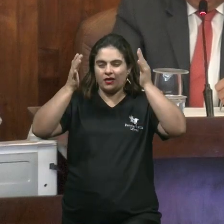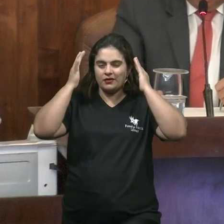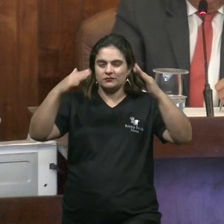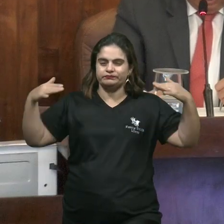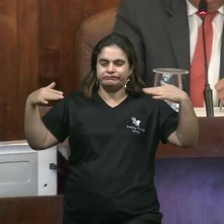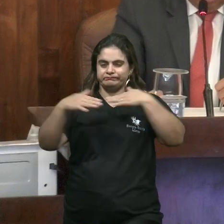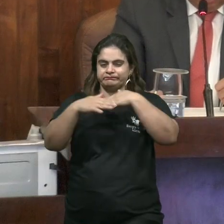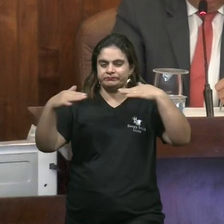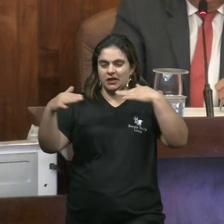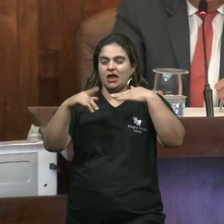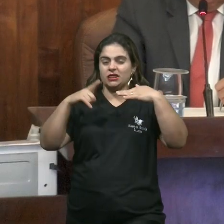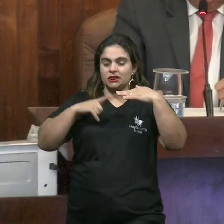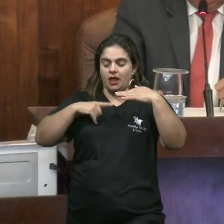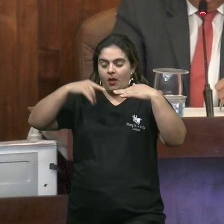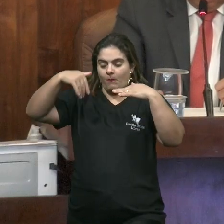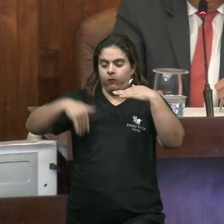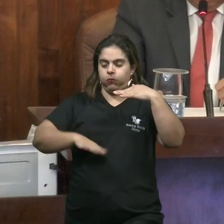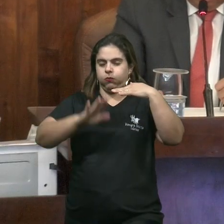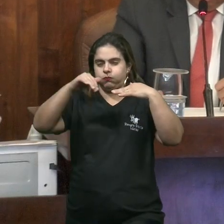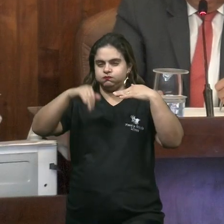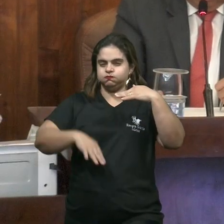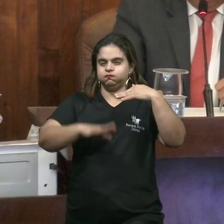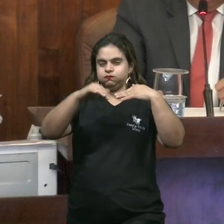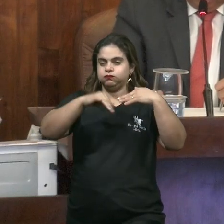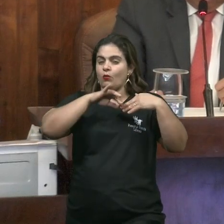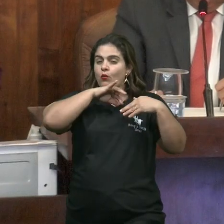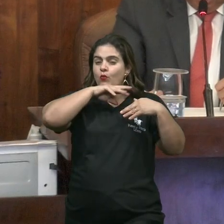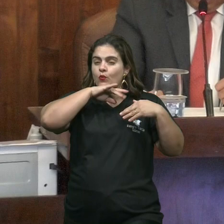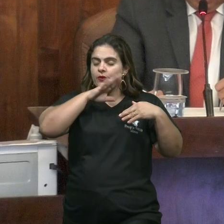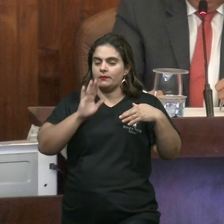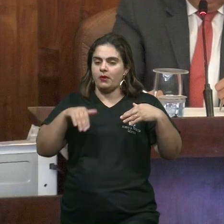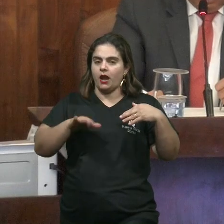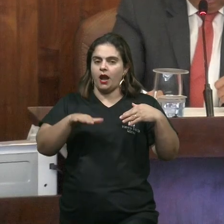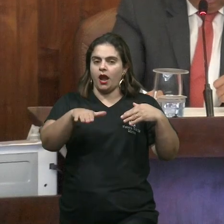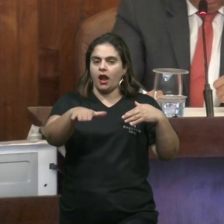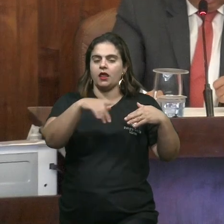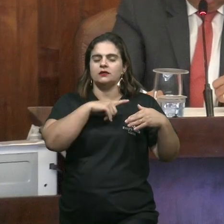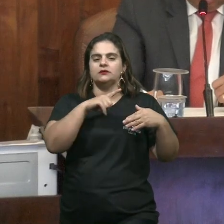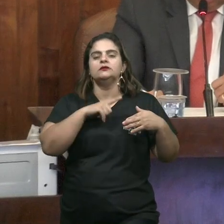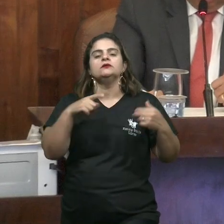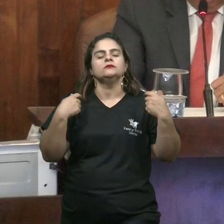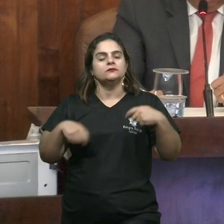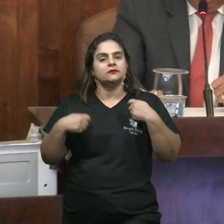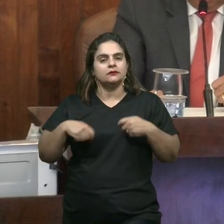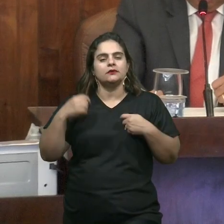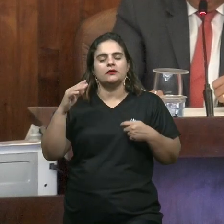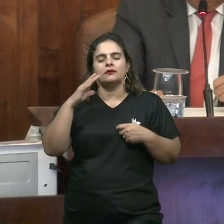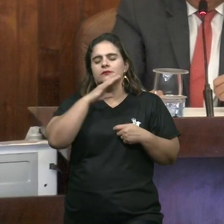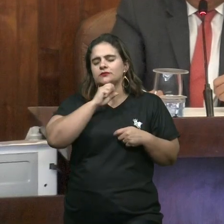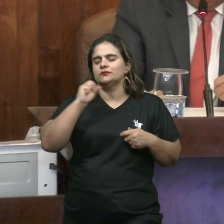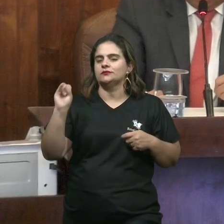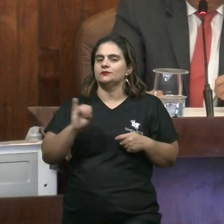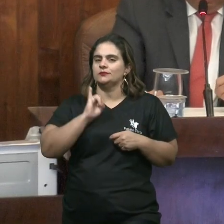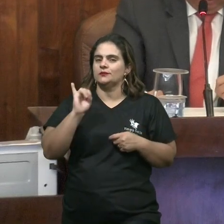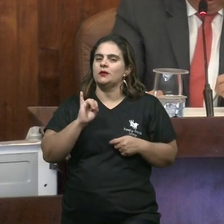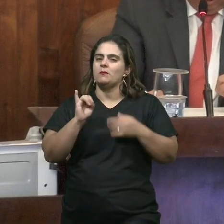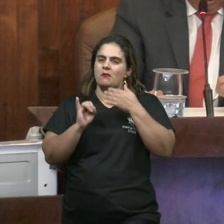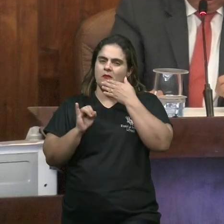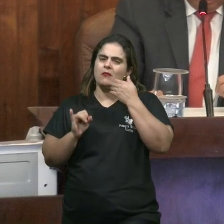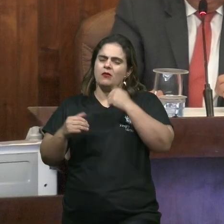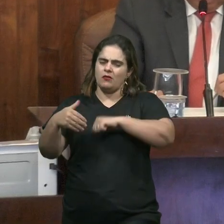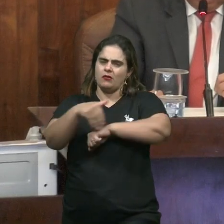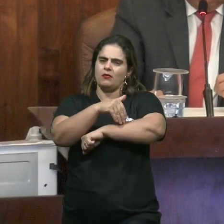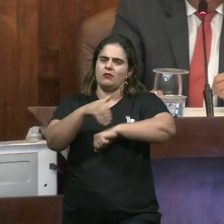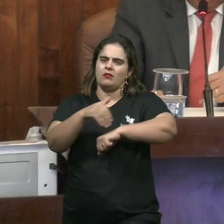causado grandes buracos no asfalto, prejudicando severamente o tráfego no local. A realização dessas obras é fundamental para melhorar as condições da via